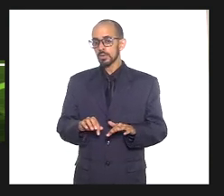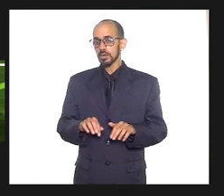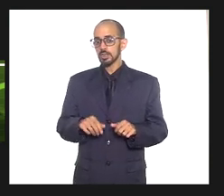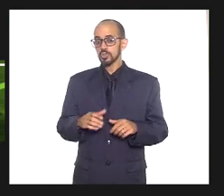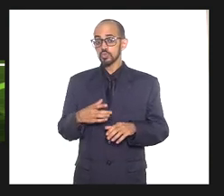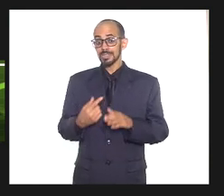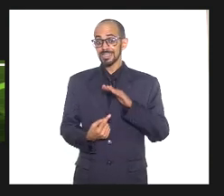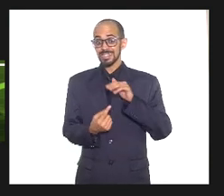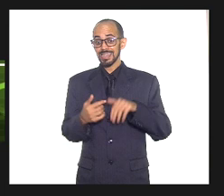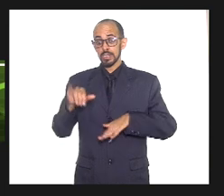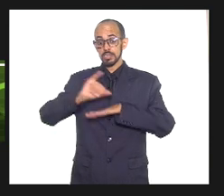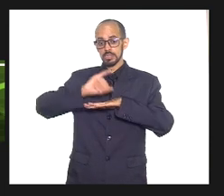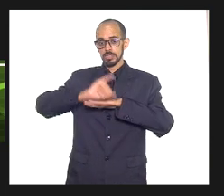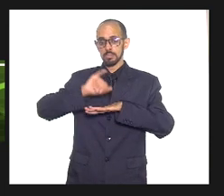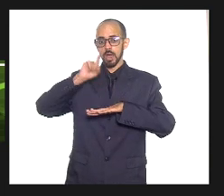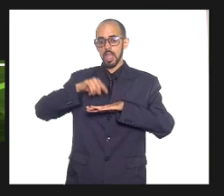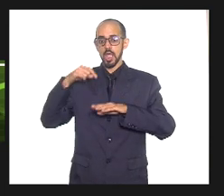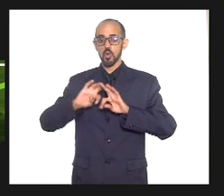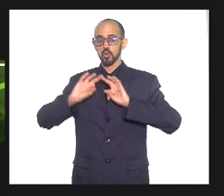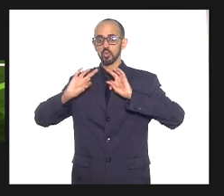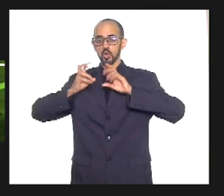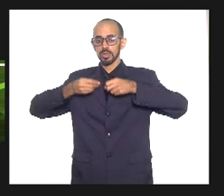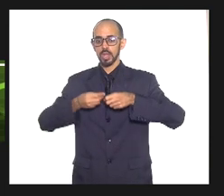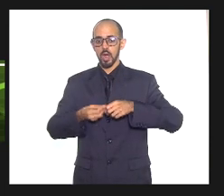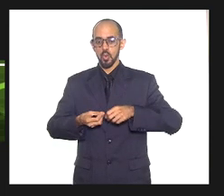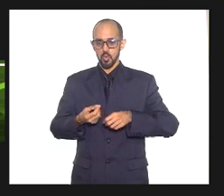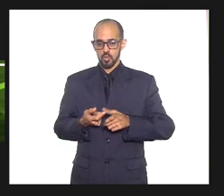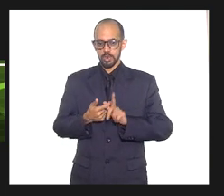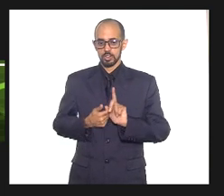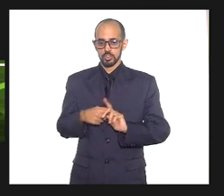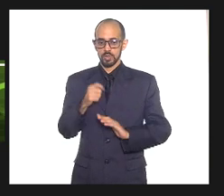total da dívida paga.